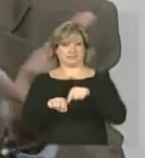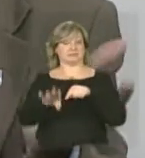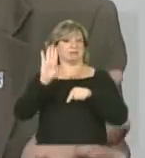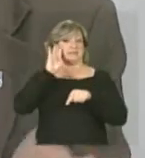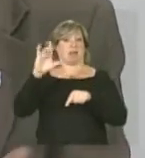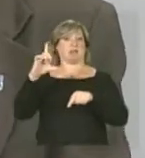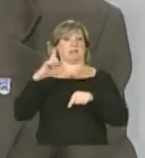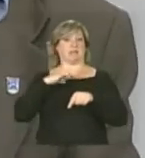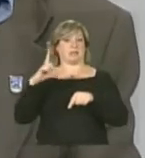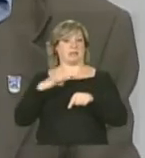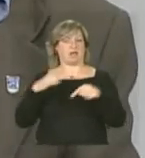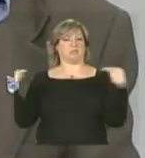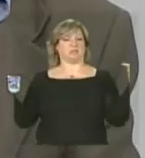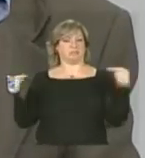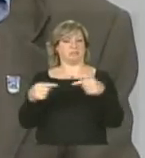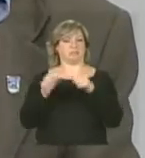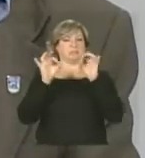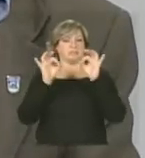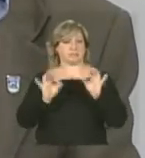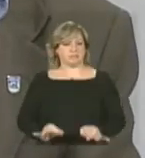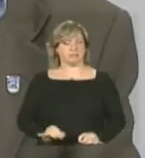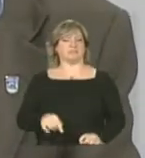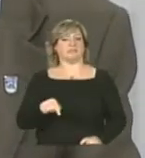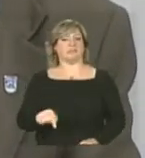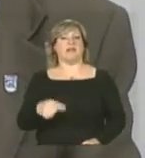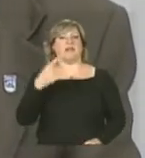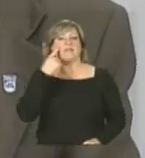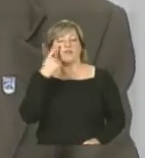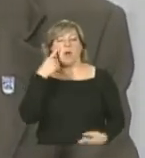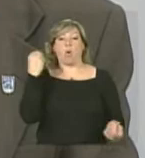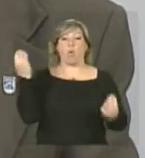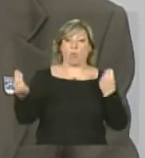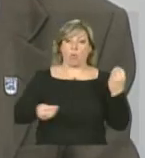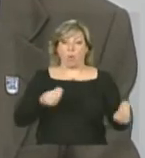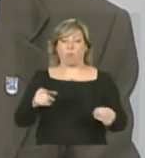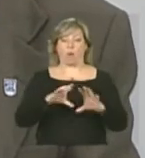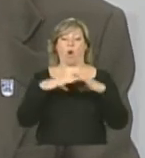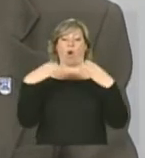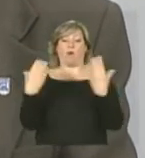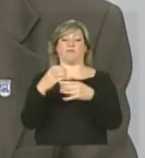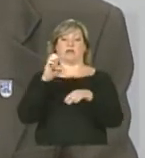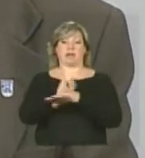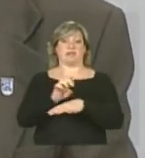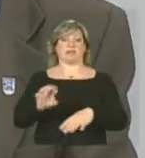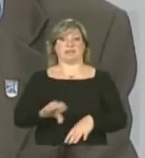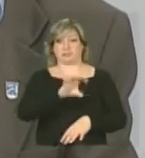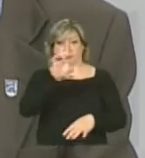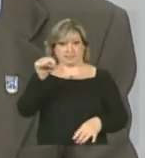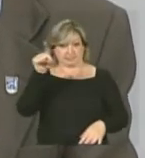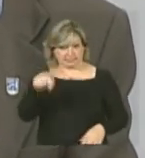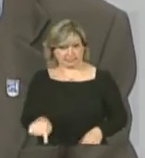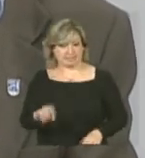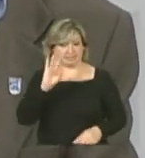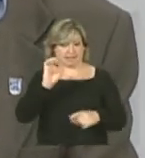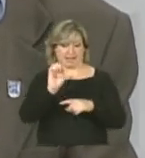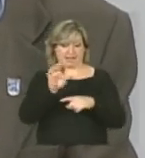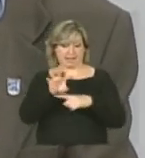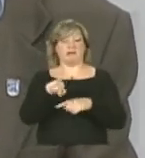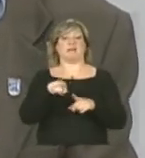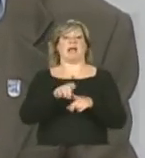um arcabouço que ali preveja a Conferência Estadual de Segurança Alimentar Nacional, a